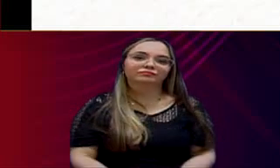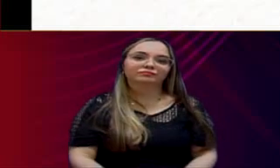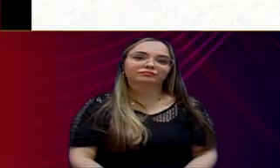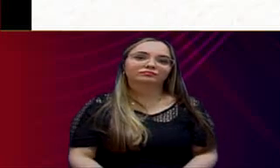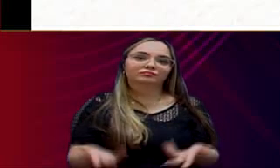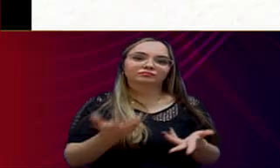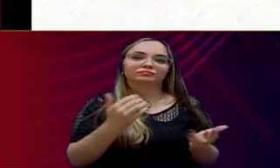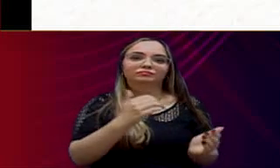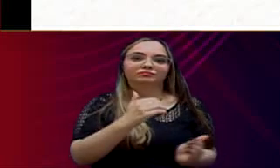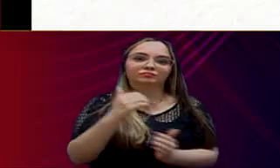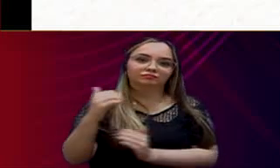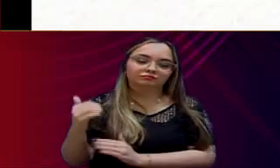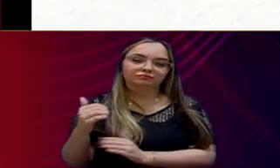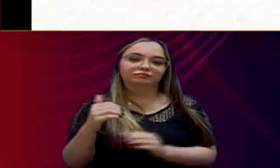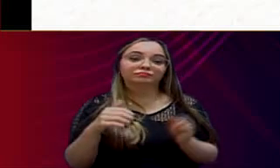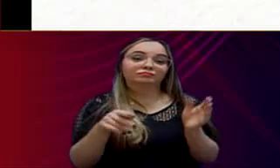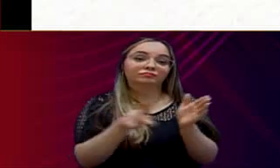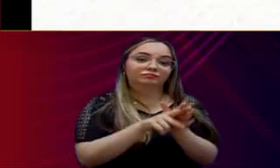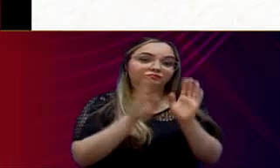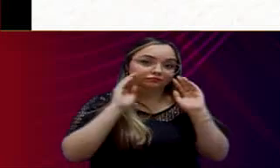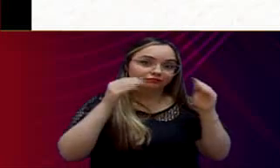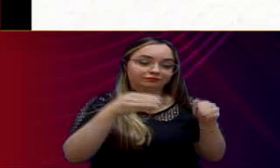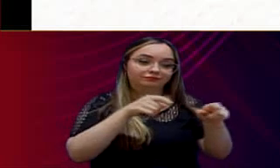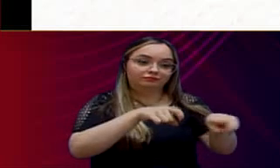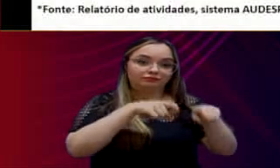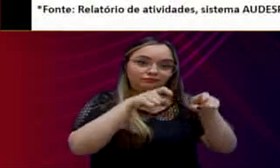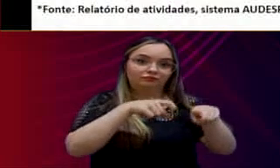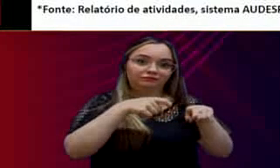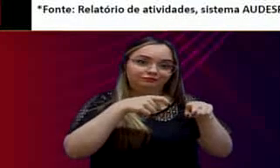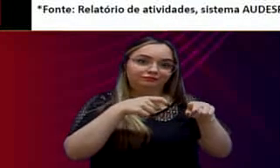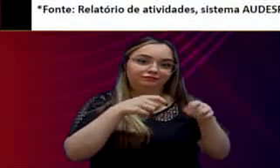agora vamos entrar na Secretaria da Fazenda